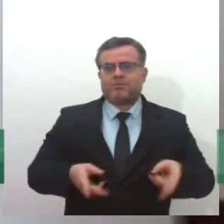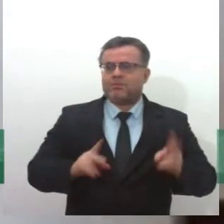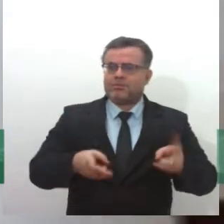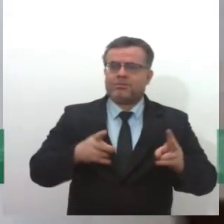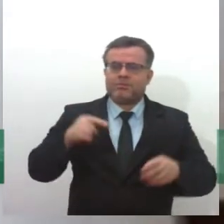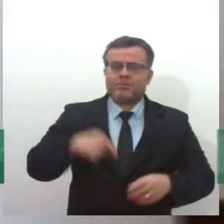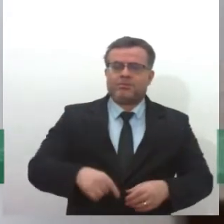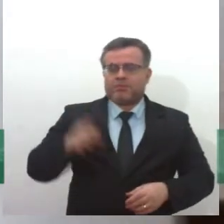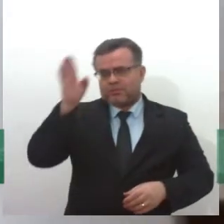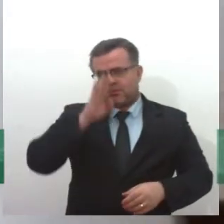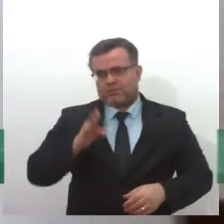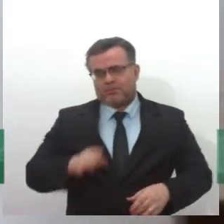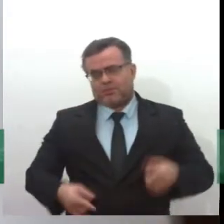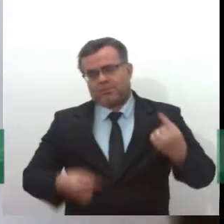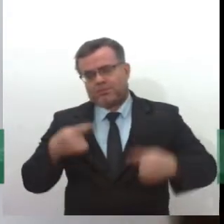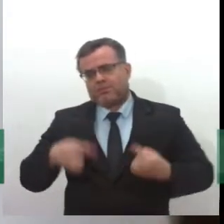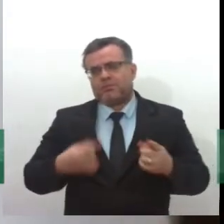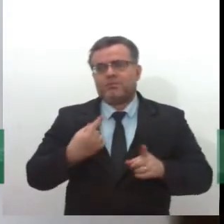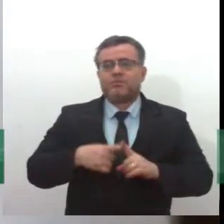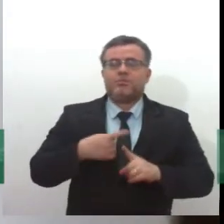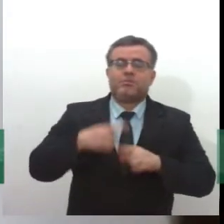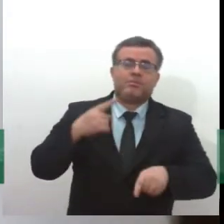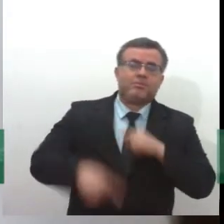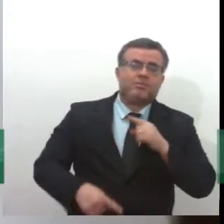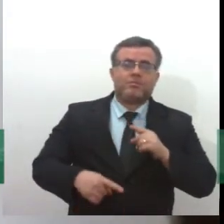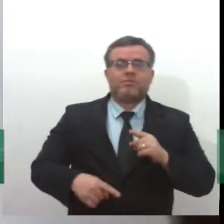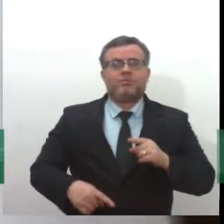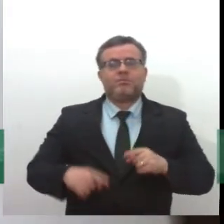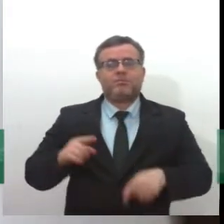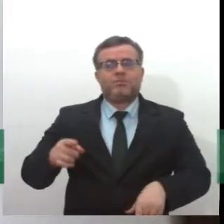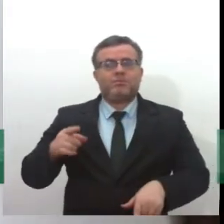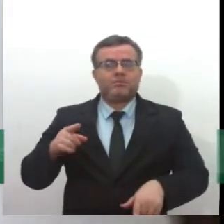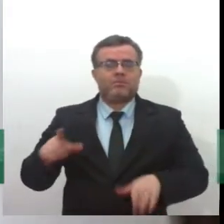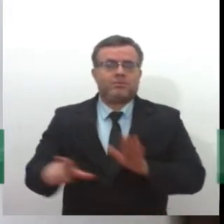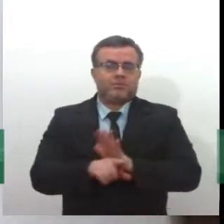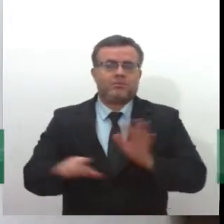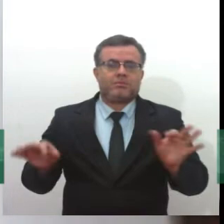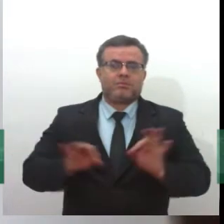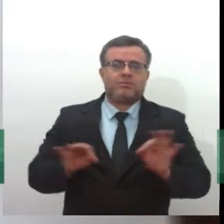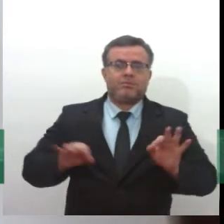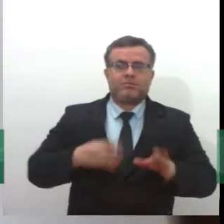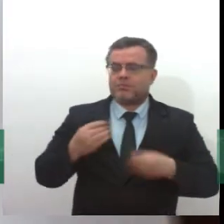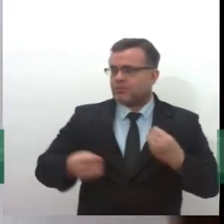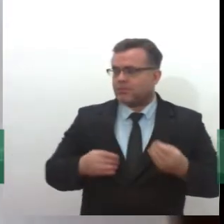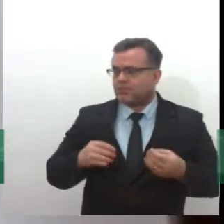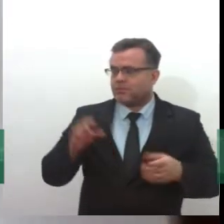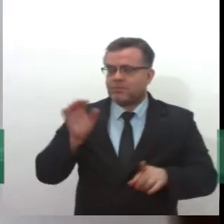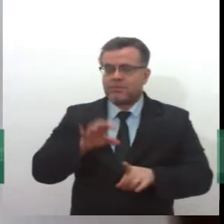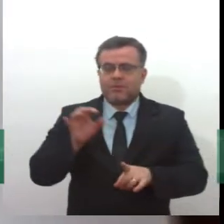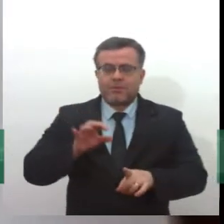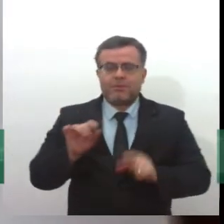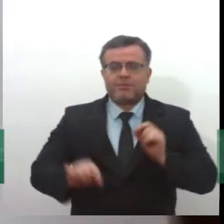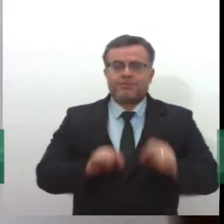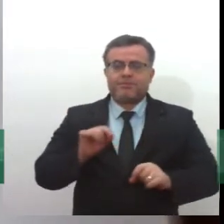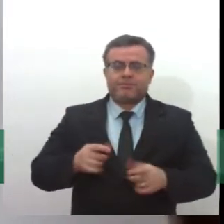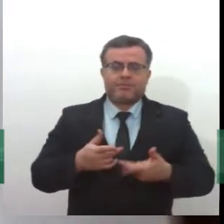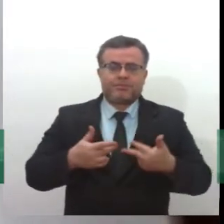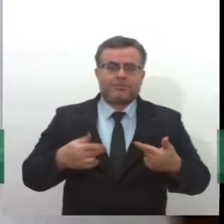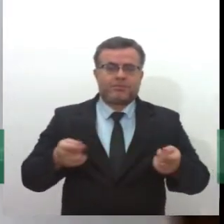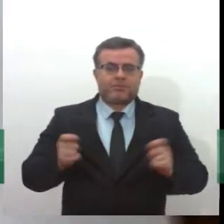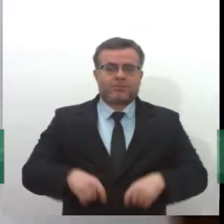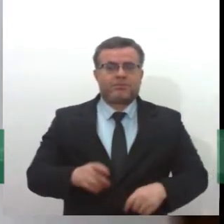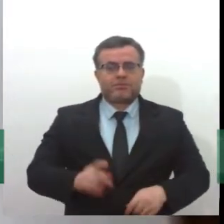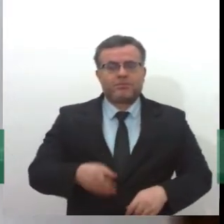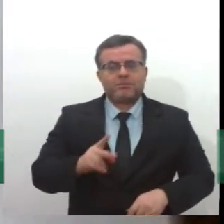Brasil discute por que que uma lei pega e por que que uma lei não pega, sempre está envolvido aí um mecanismo punitivo. Quais foram as leis